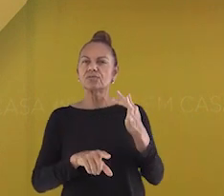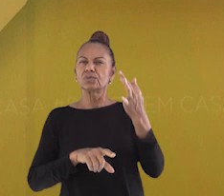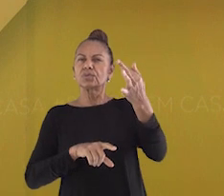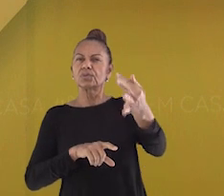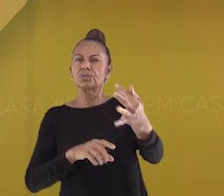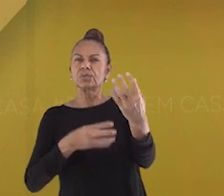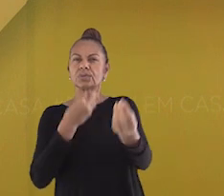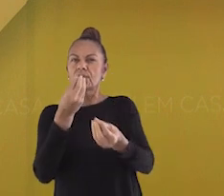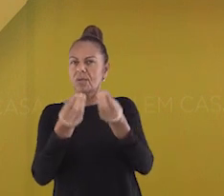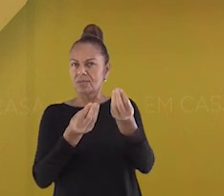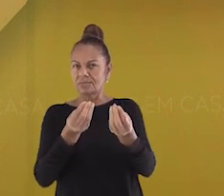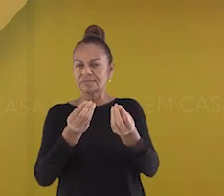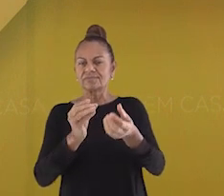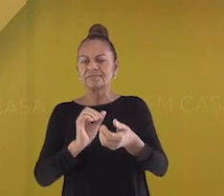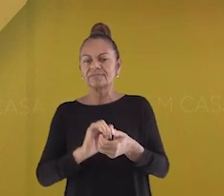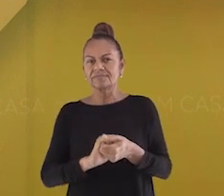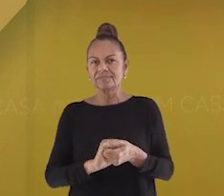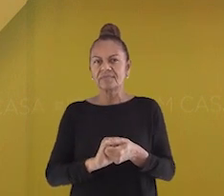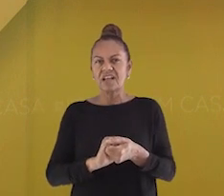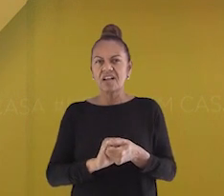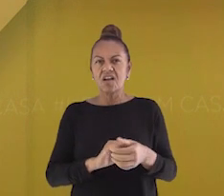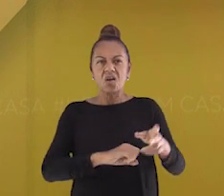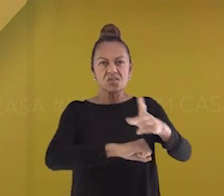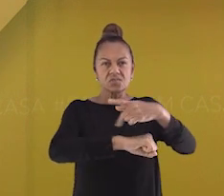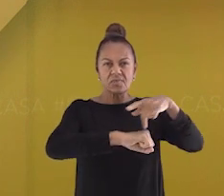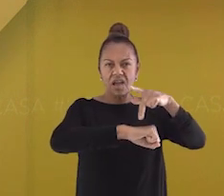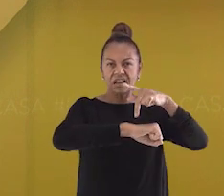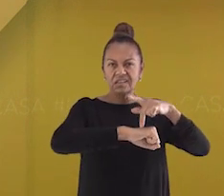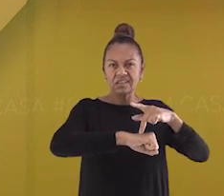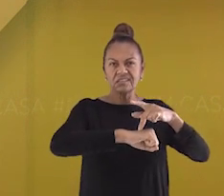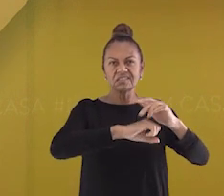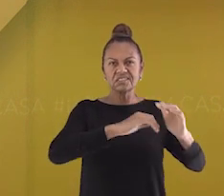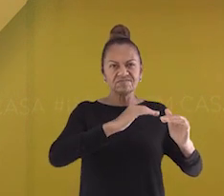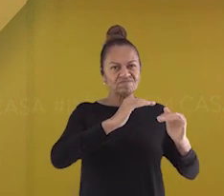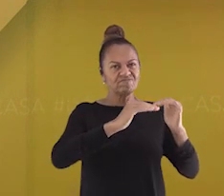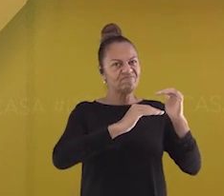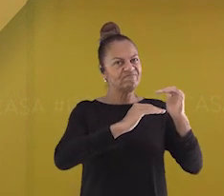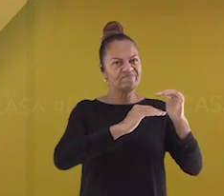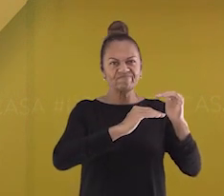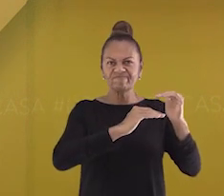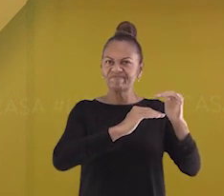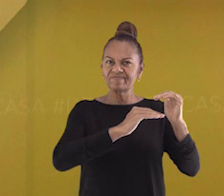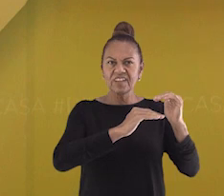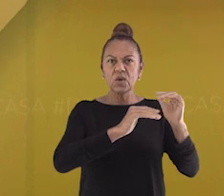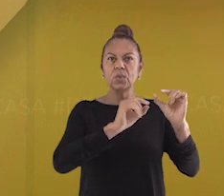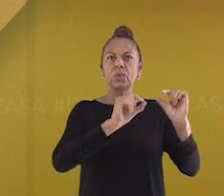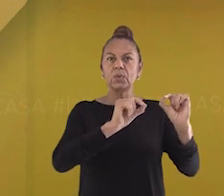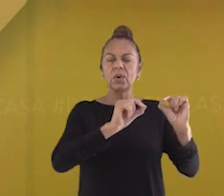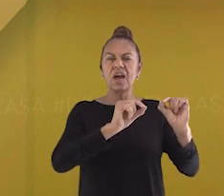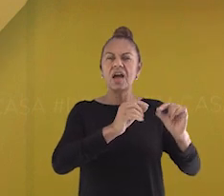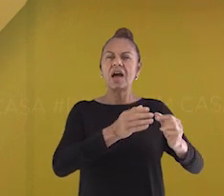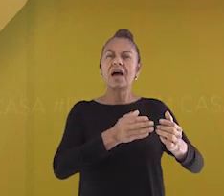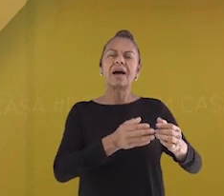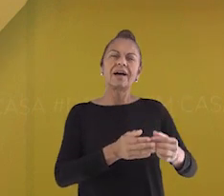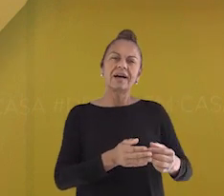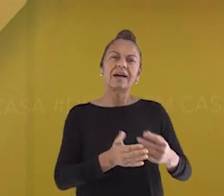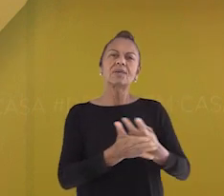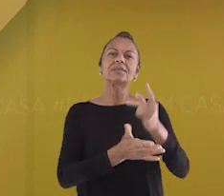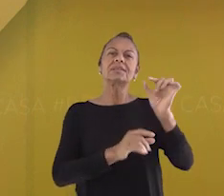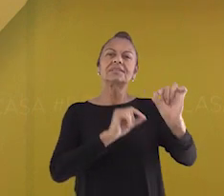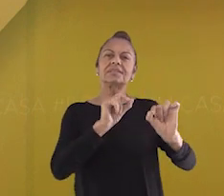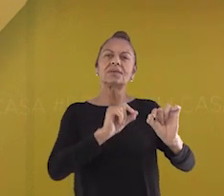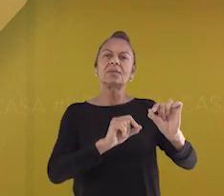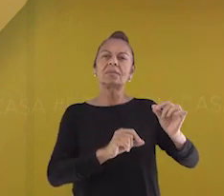educação e expectativa de vida. Os subdesenvolvidos são aqueles que sofreram